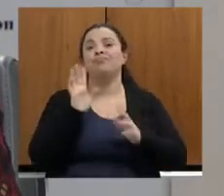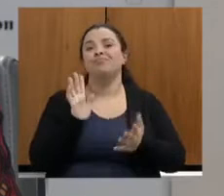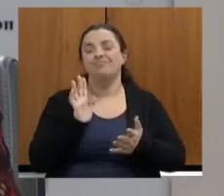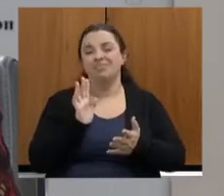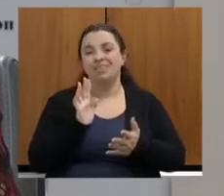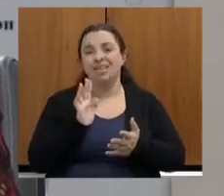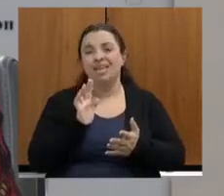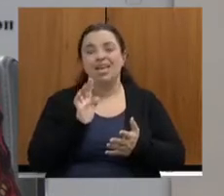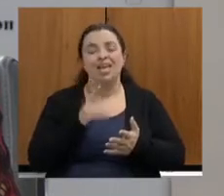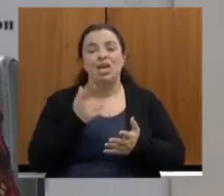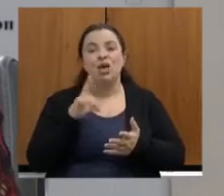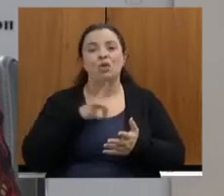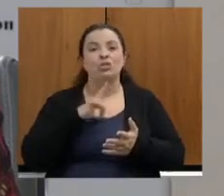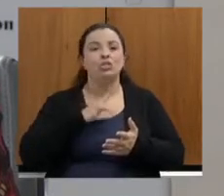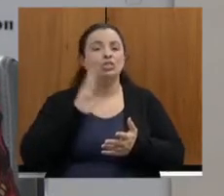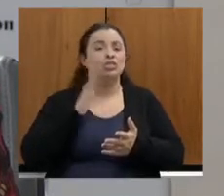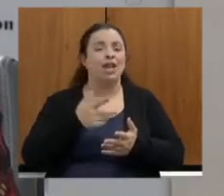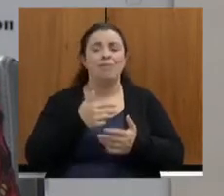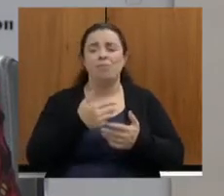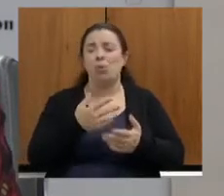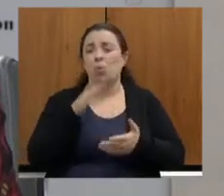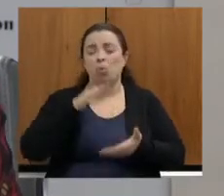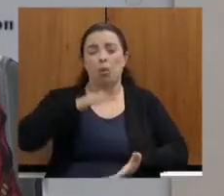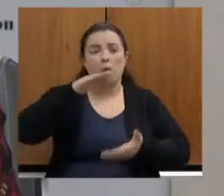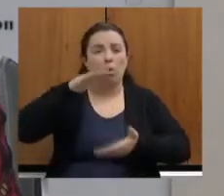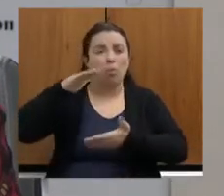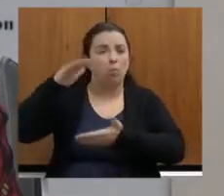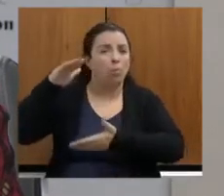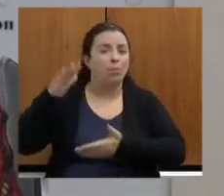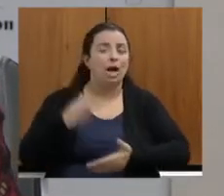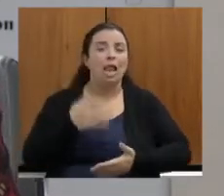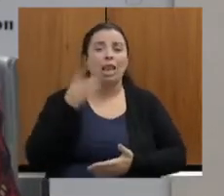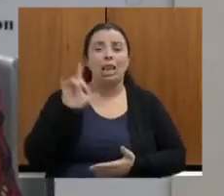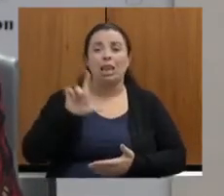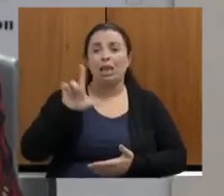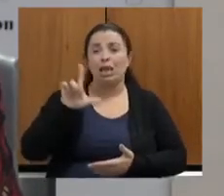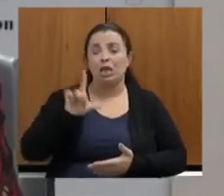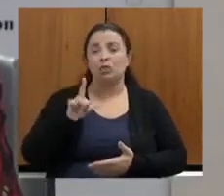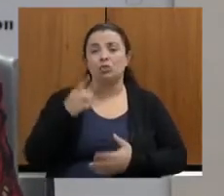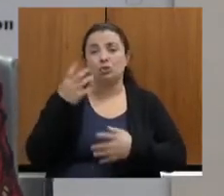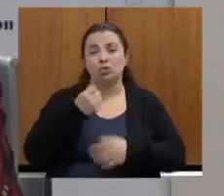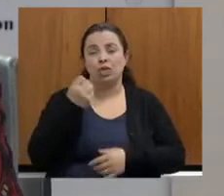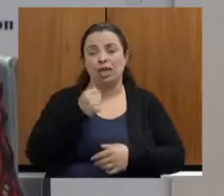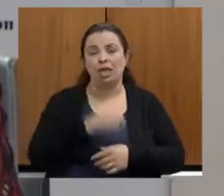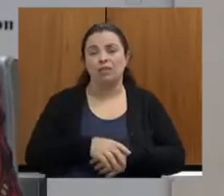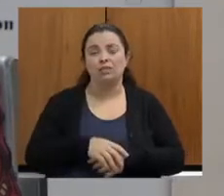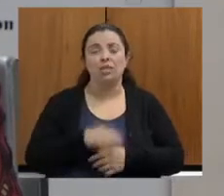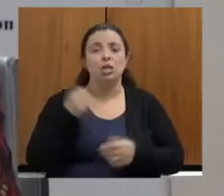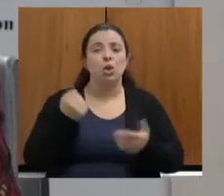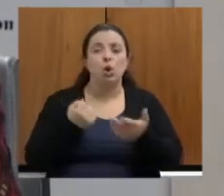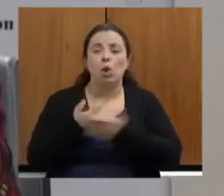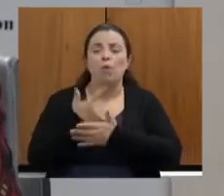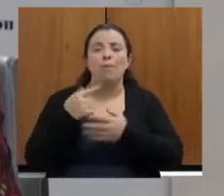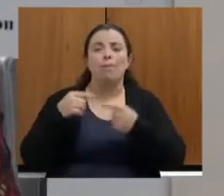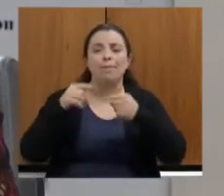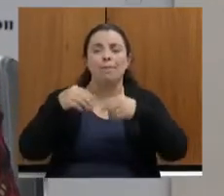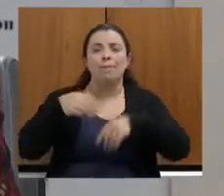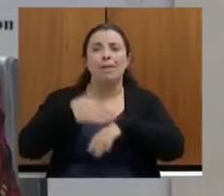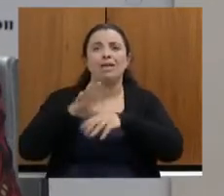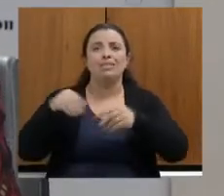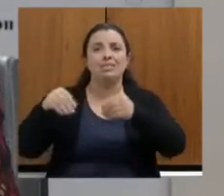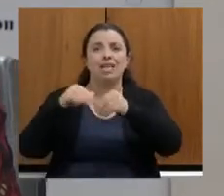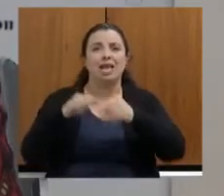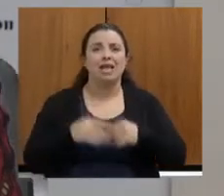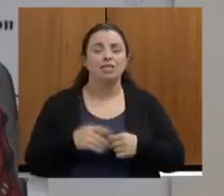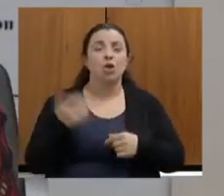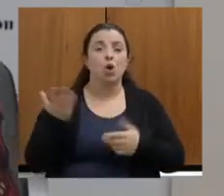melhora na terra trabalhando estruturando então assim é para me vendo aqui hoje mas eu faço muita falta lá em casa eu não posso nem ficar